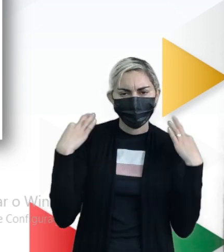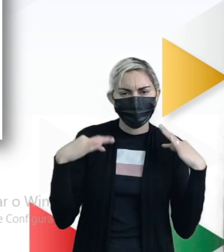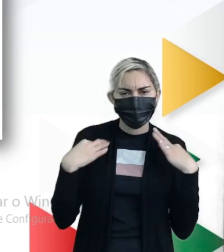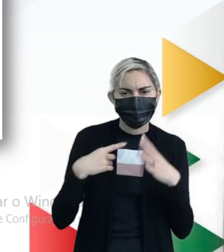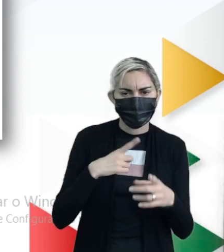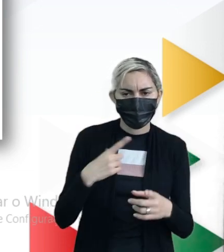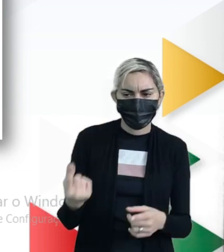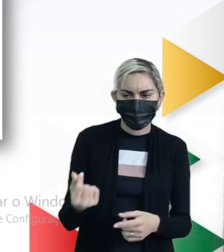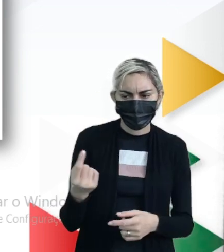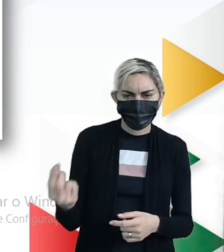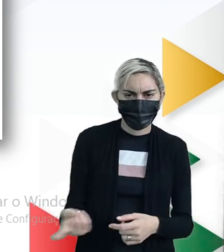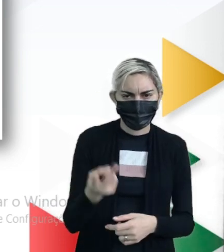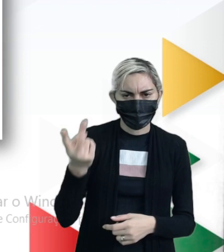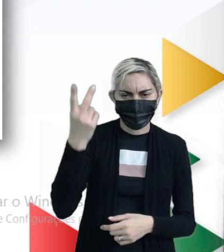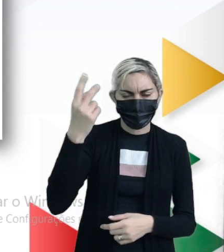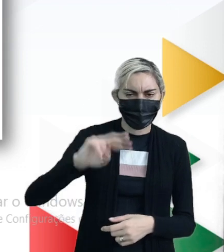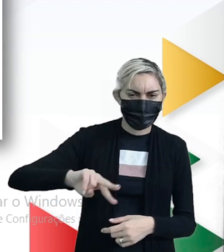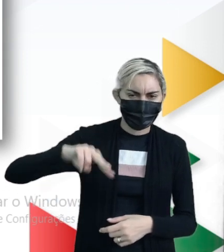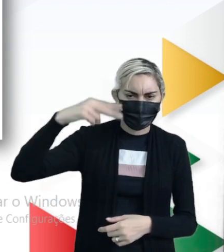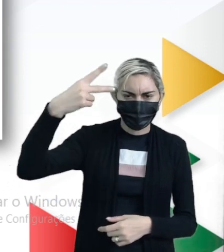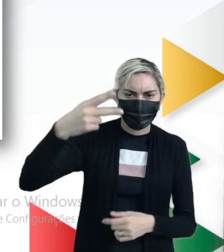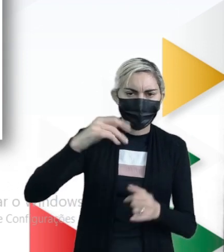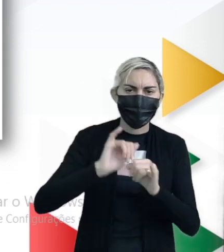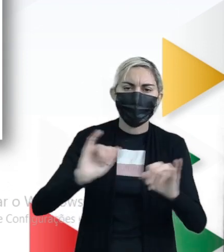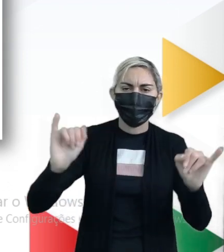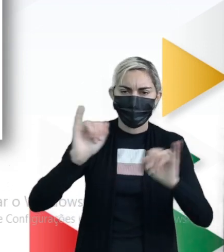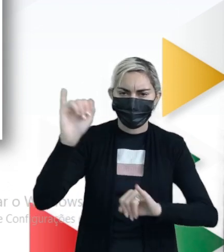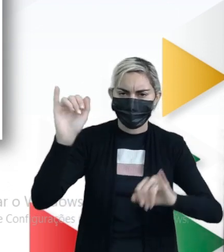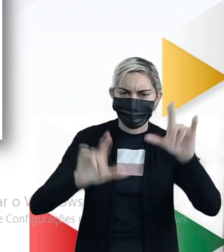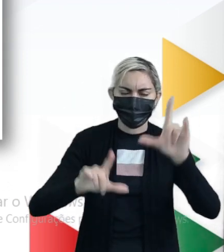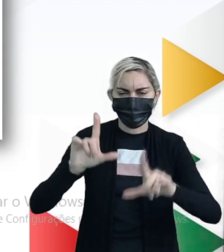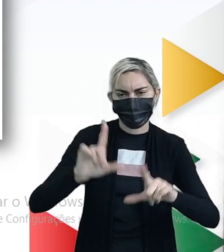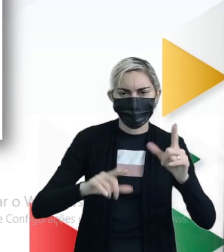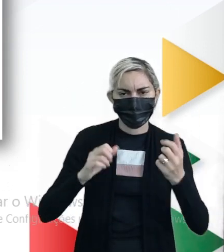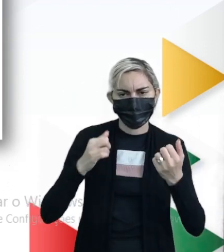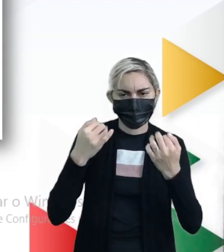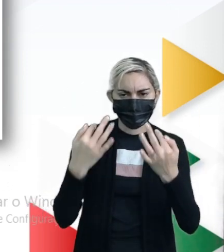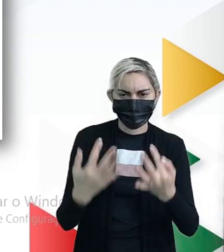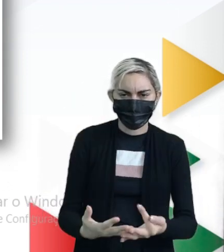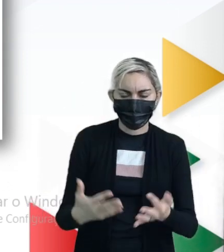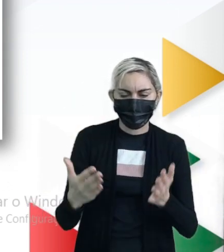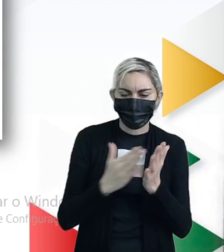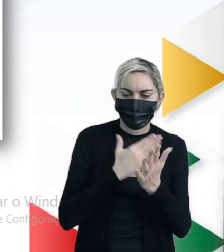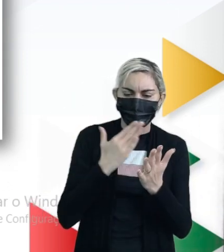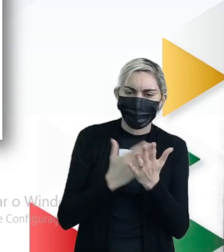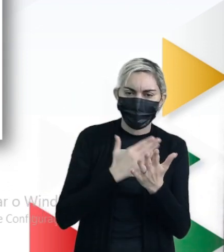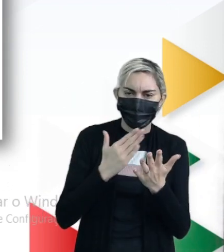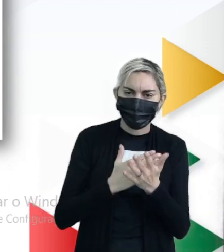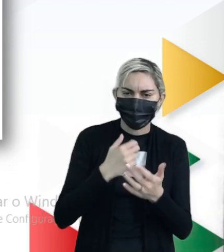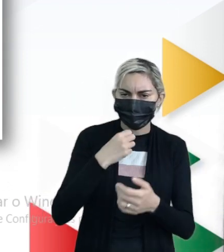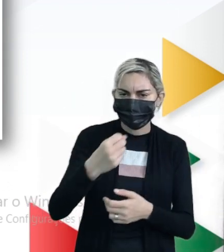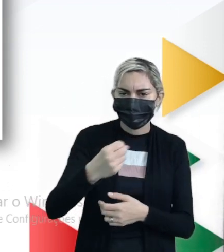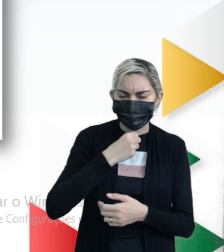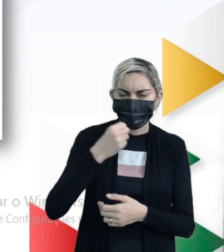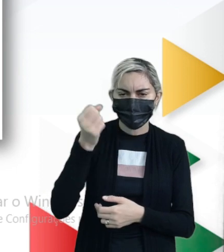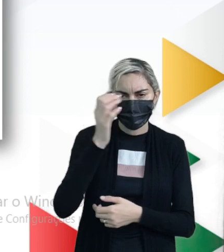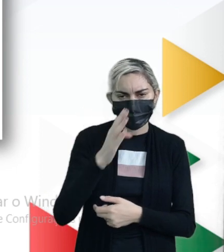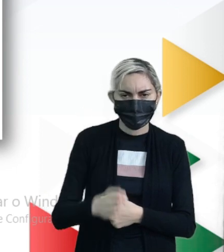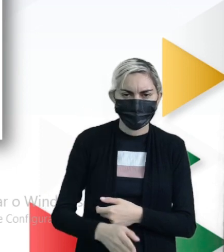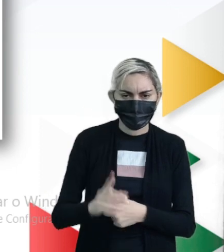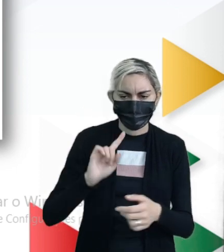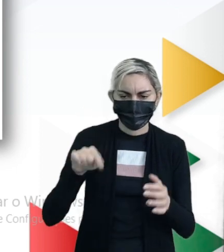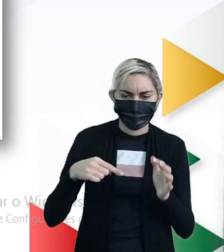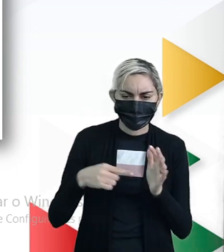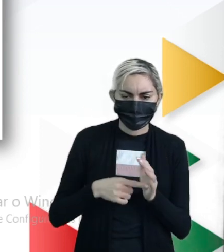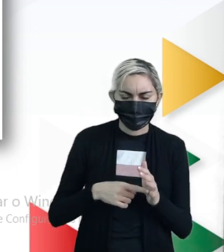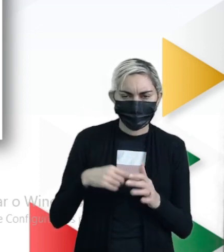acrescido. A propaganda, essa propaganda, versa sobre um caderno do Jornal do Brasil, cujo